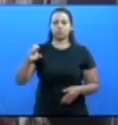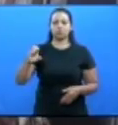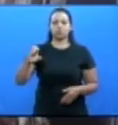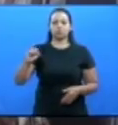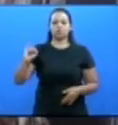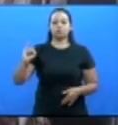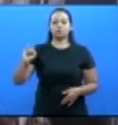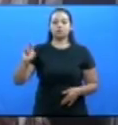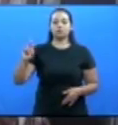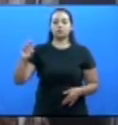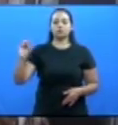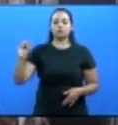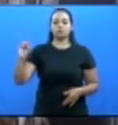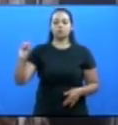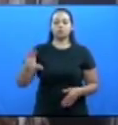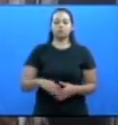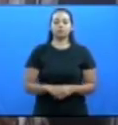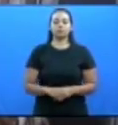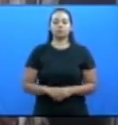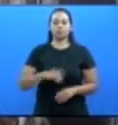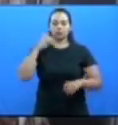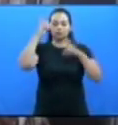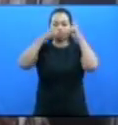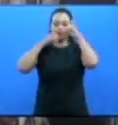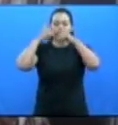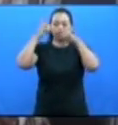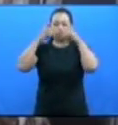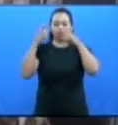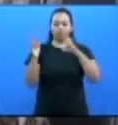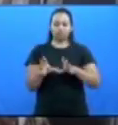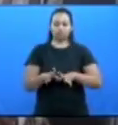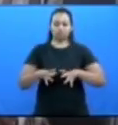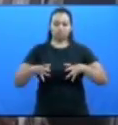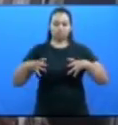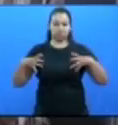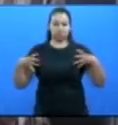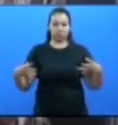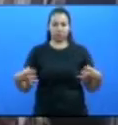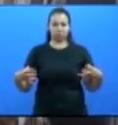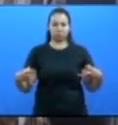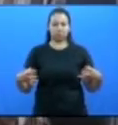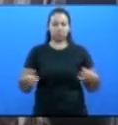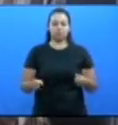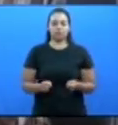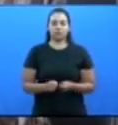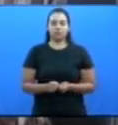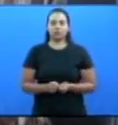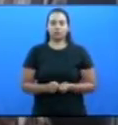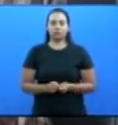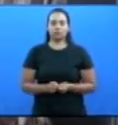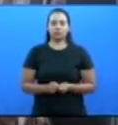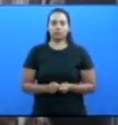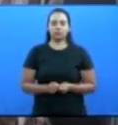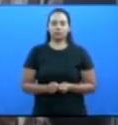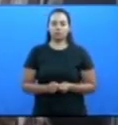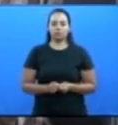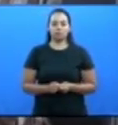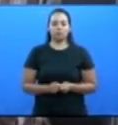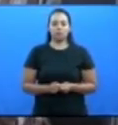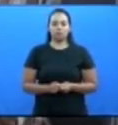Eu, às vezes, fico preocupado com algumas emendas quando fala em ampliação e contratação de